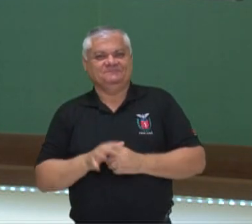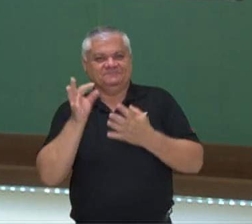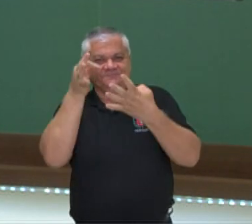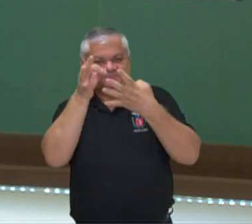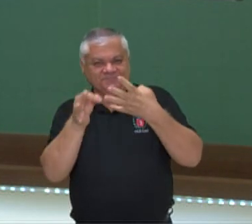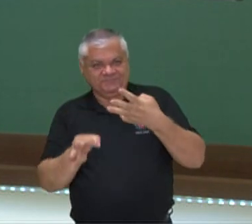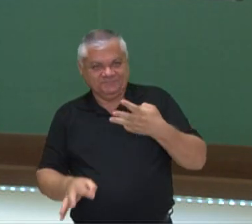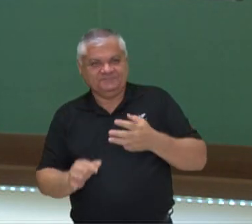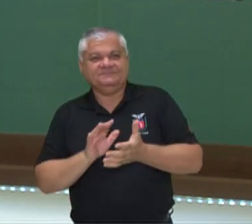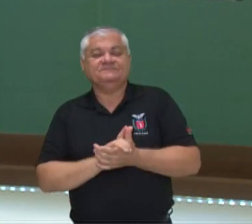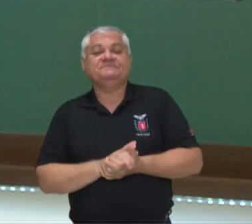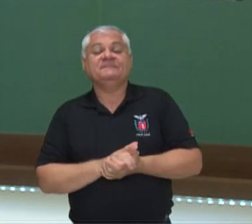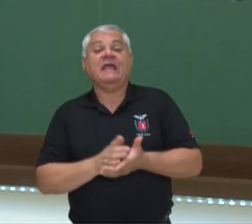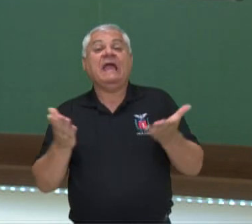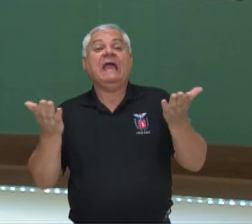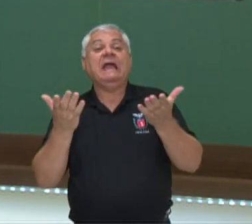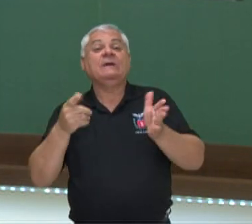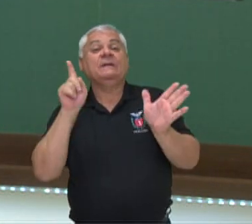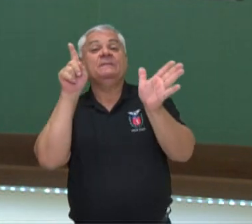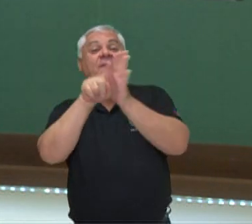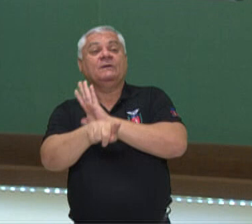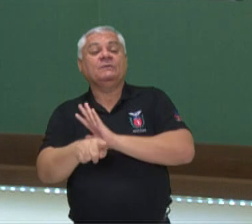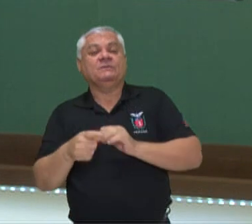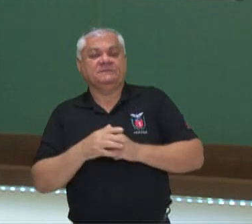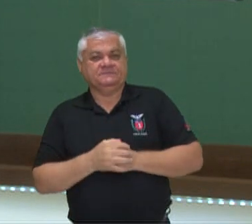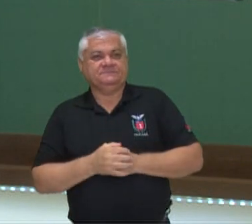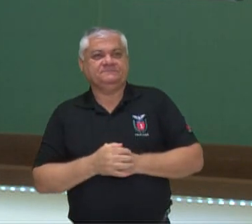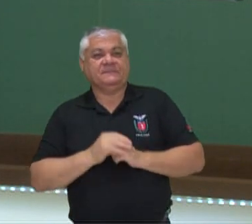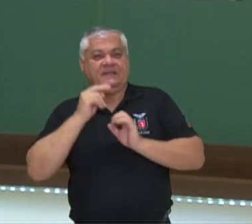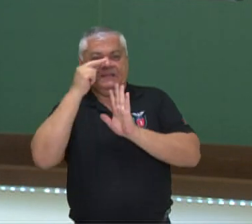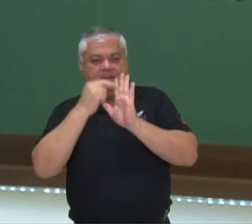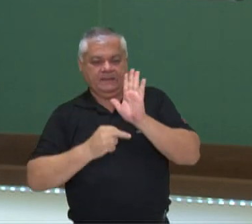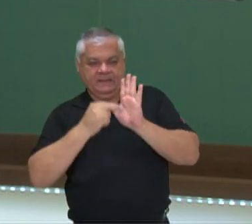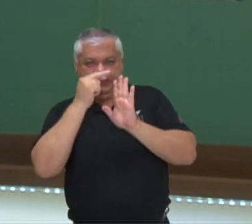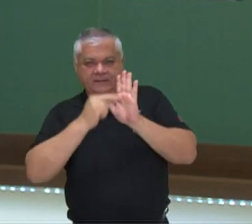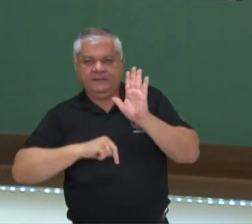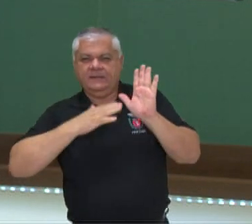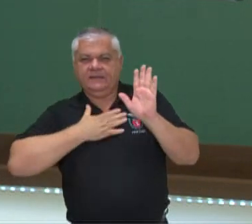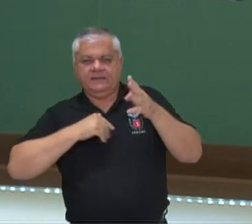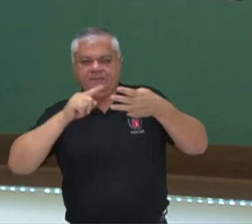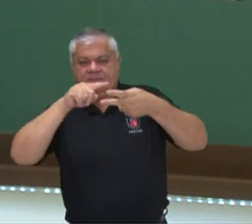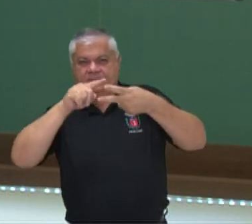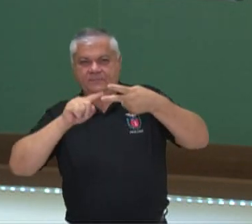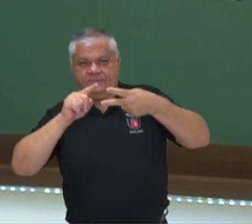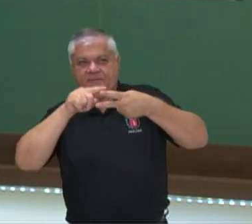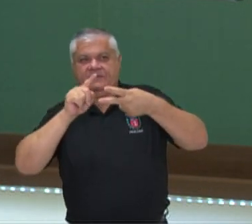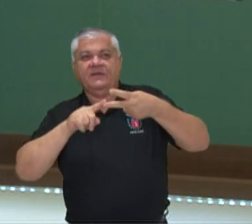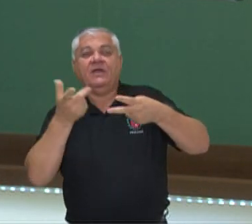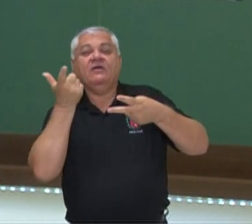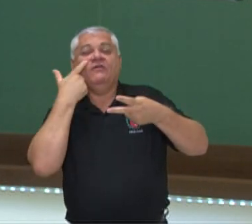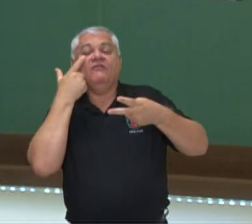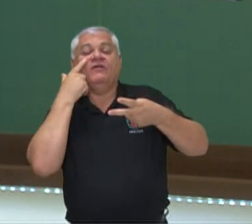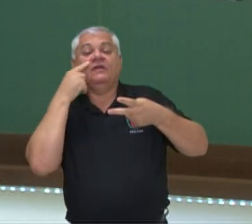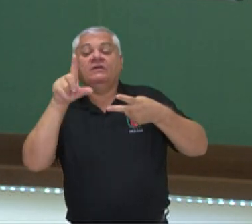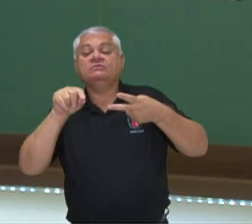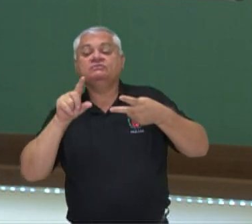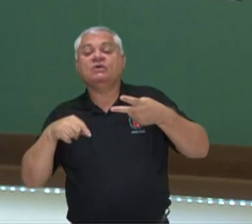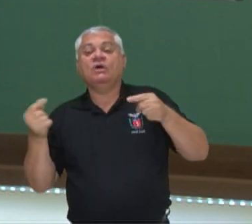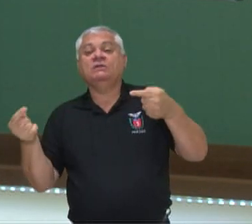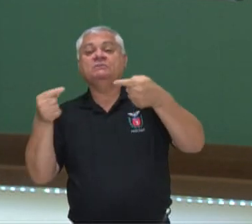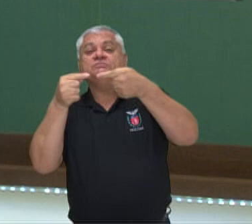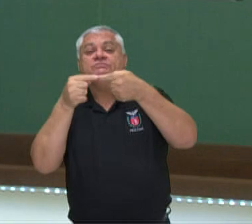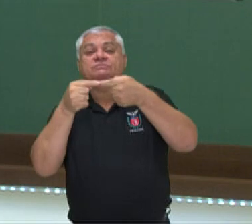nosso exercício. Agora para o nosso quiz, leia com calma aqui também as duas frases e vejam qual é a melhor opção para